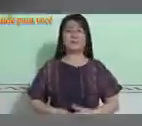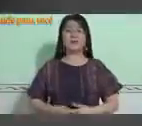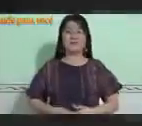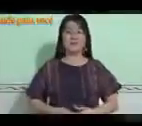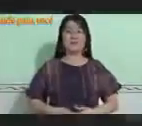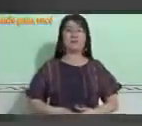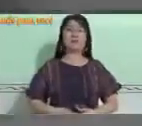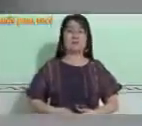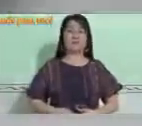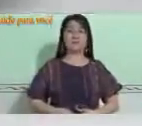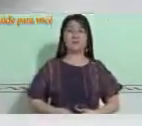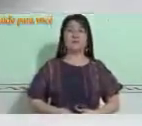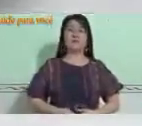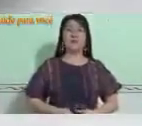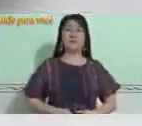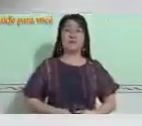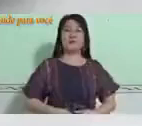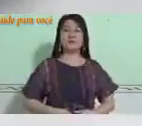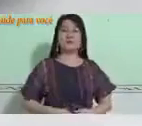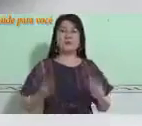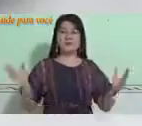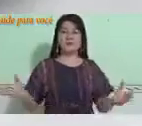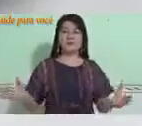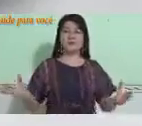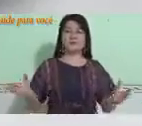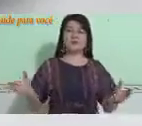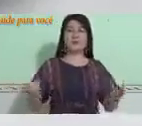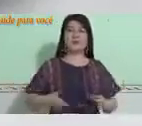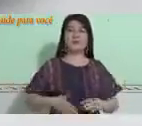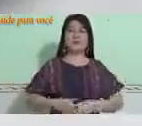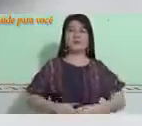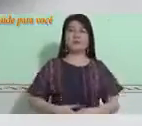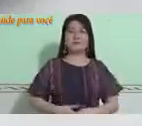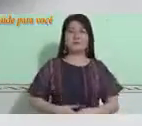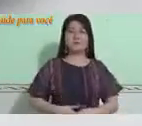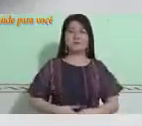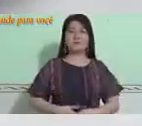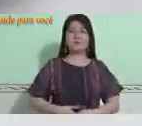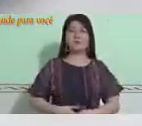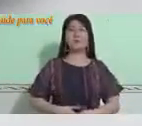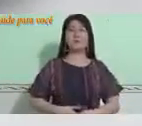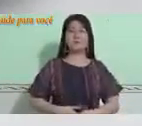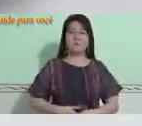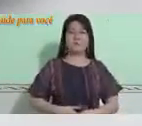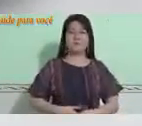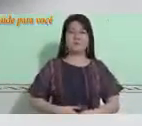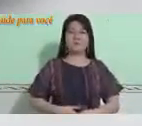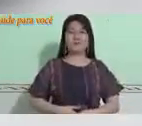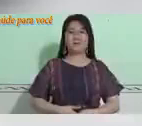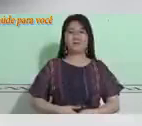Aquiloria é uma situação caracterizada pela passagem dos fluidos linfáticos do intestino para os